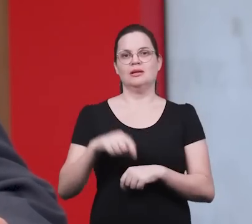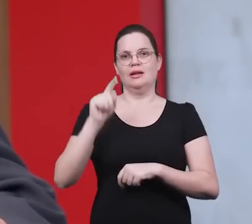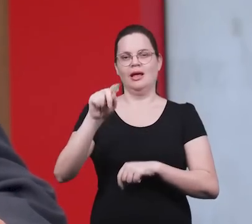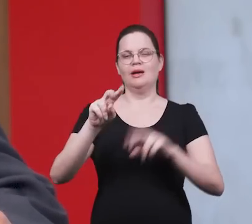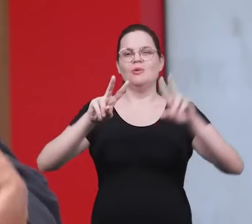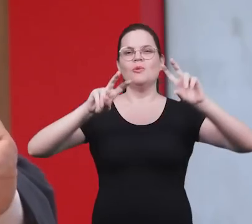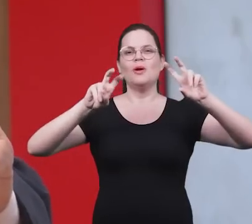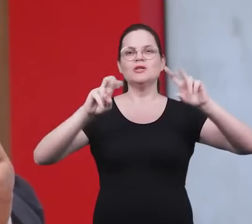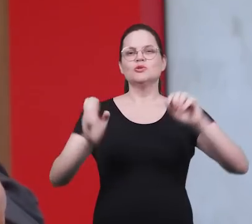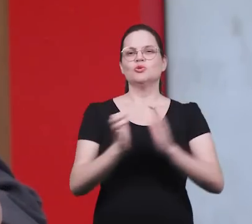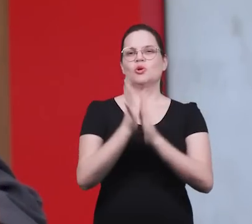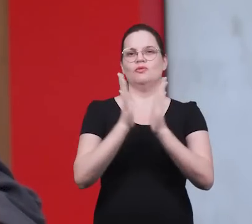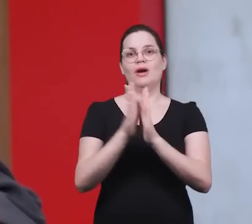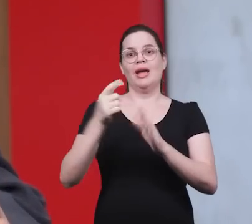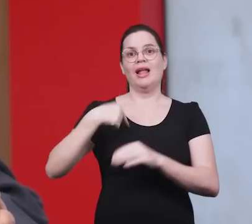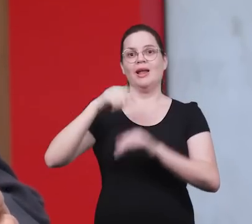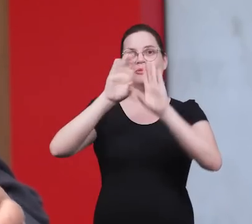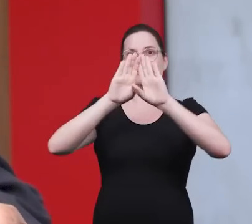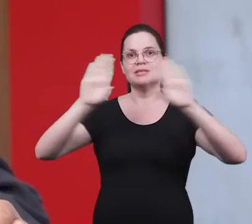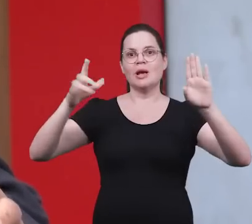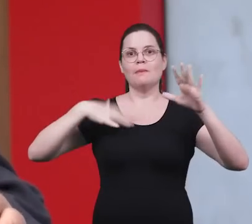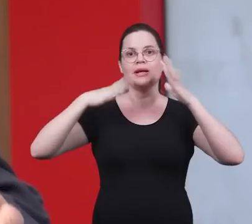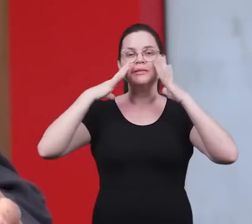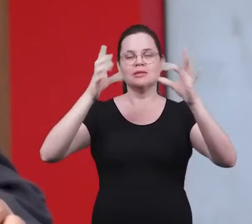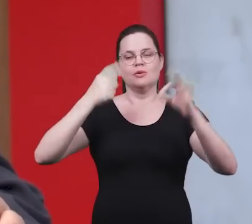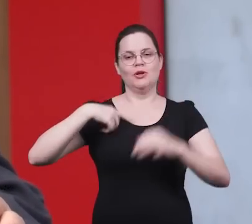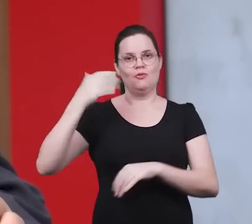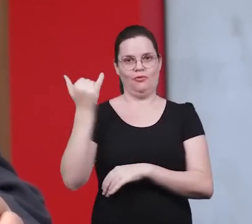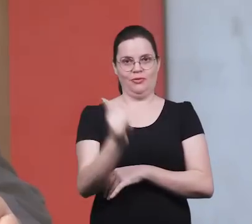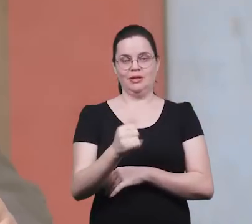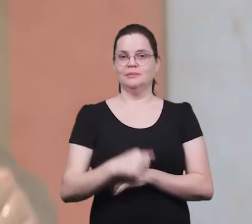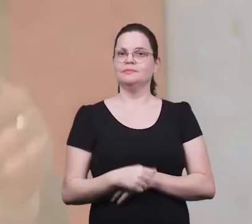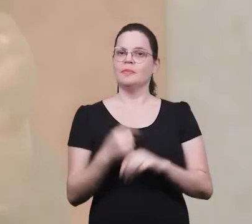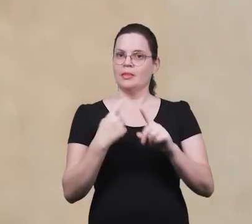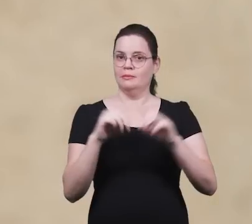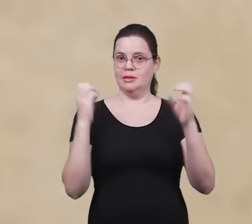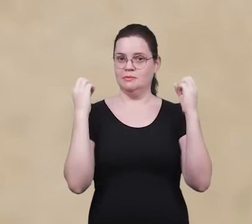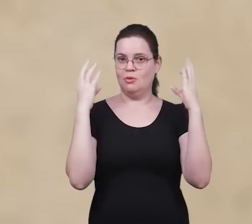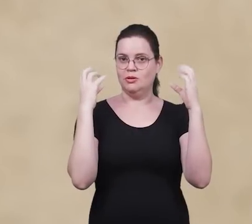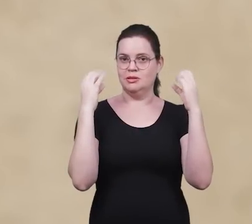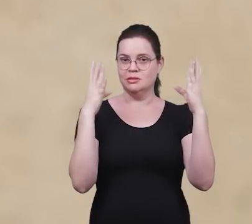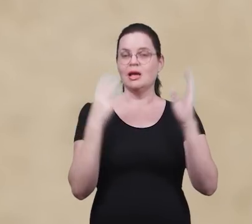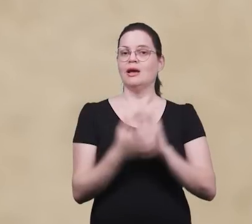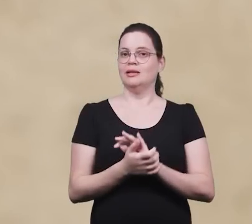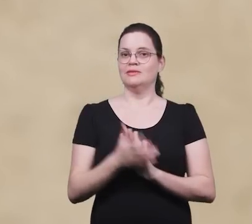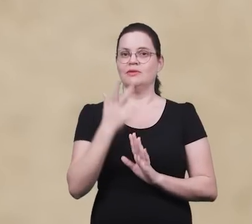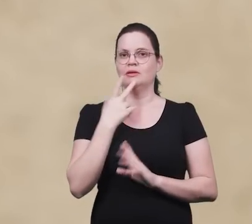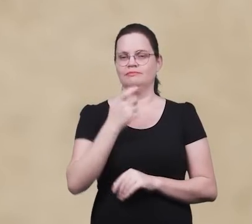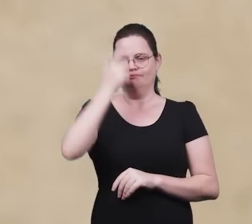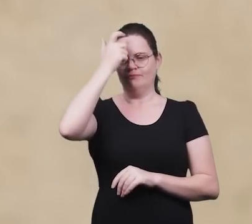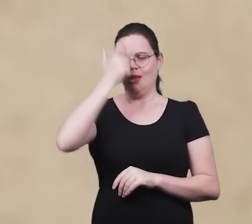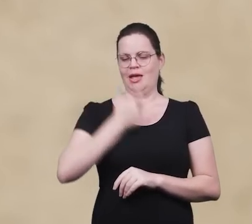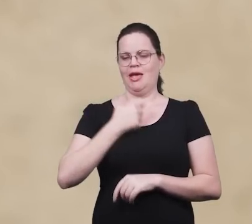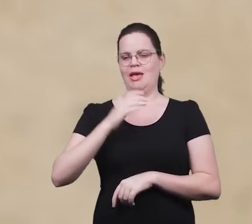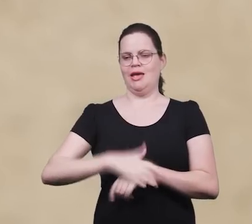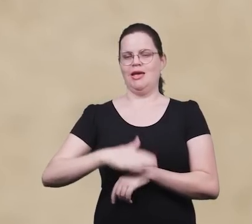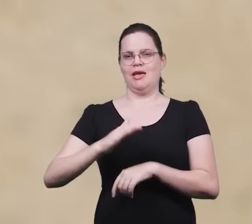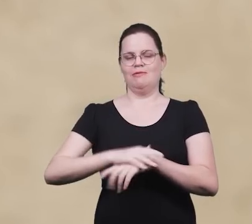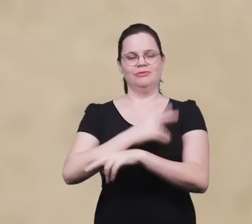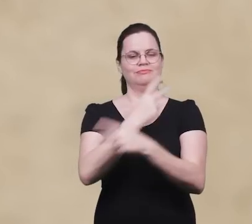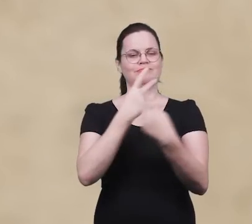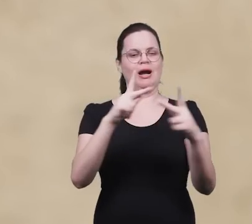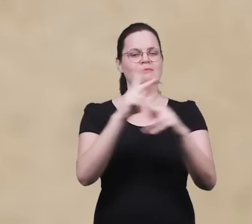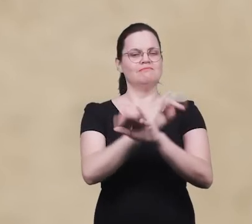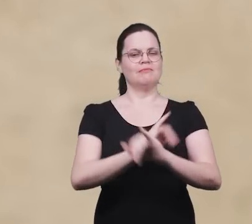falarei. Mas as palavras de Moisés são exatamente assim, porque eu apregoarei o nome